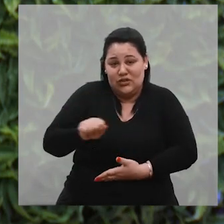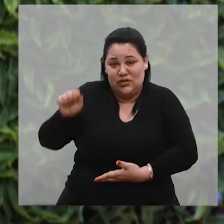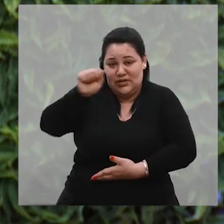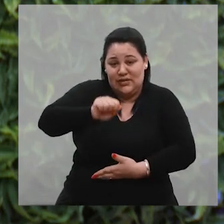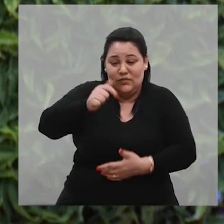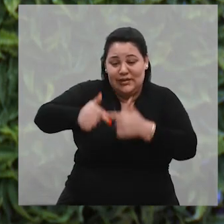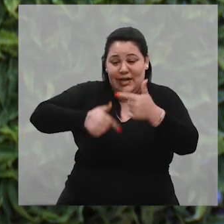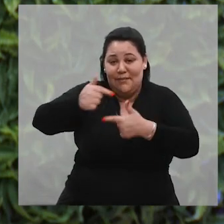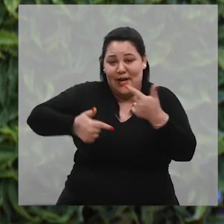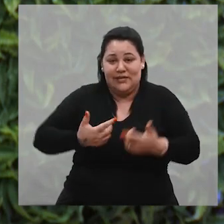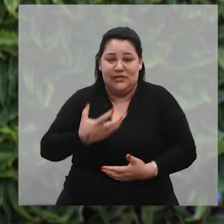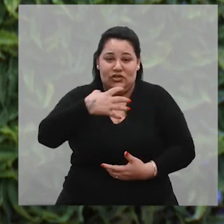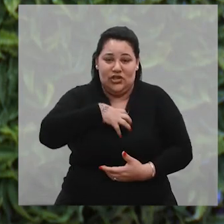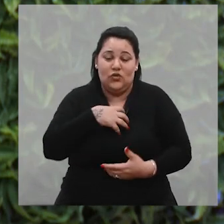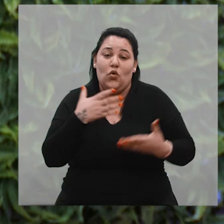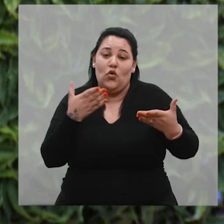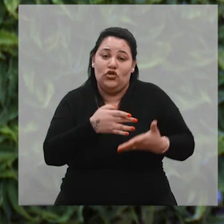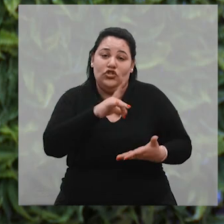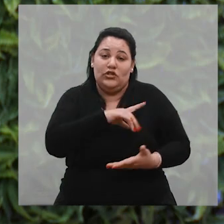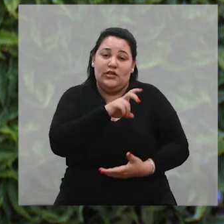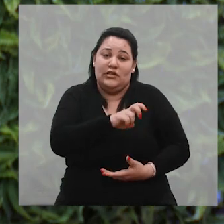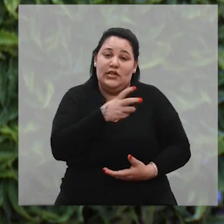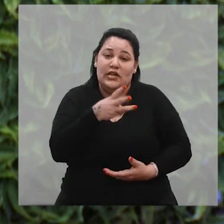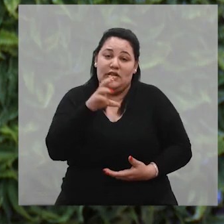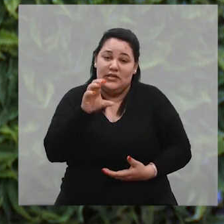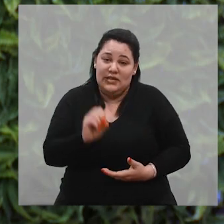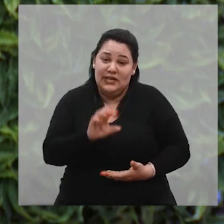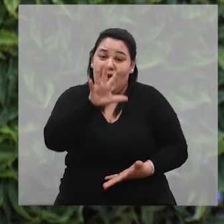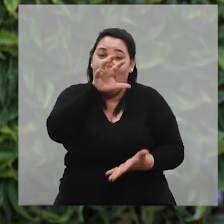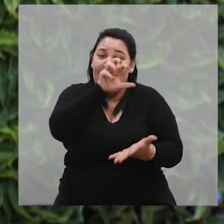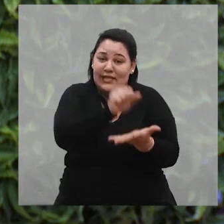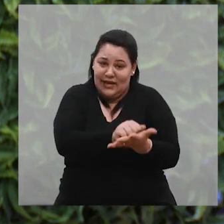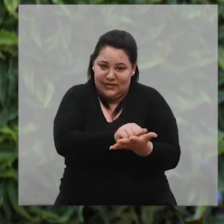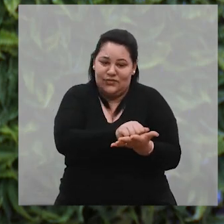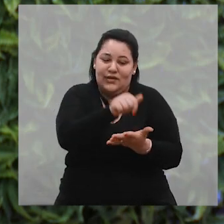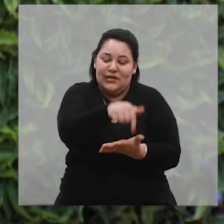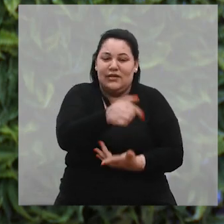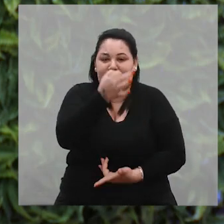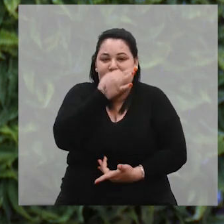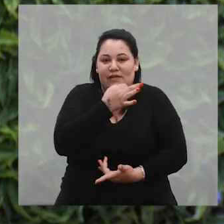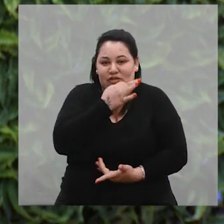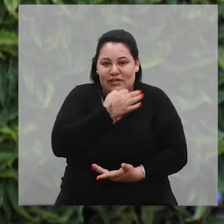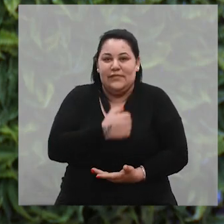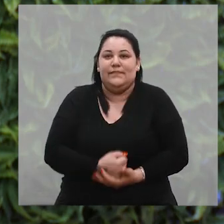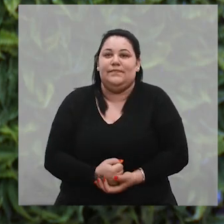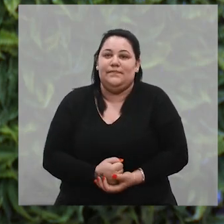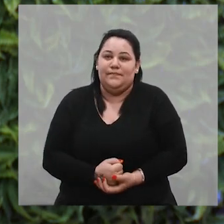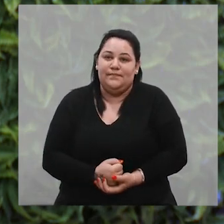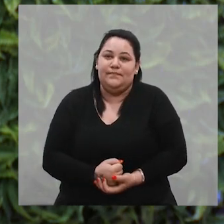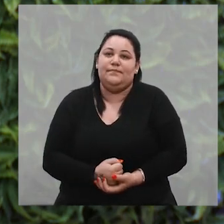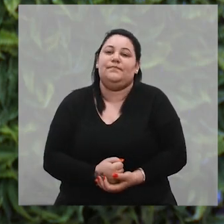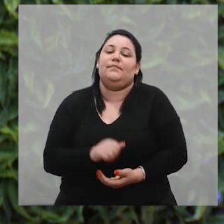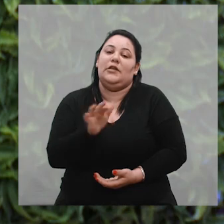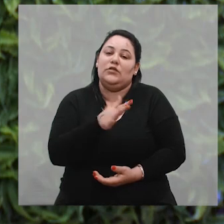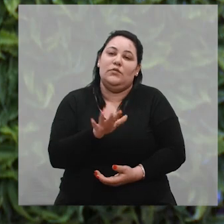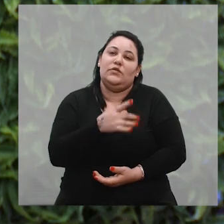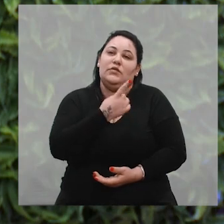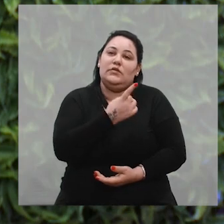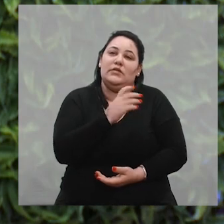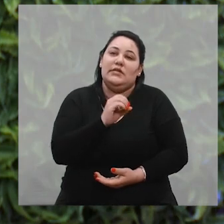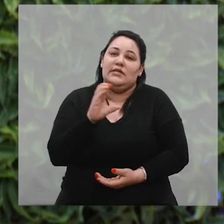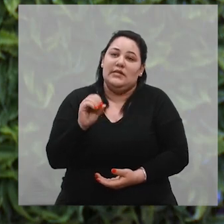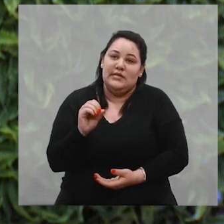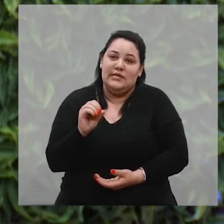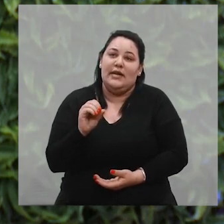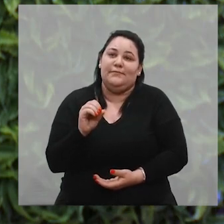atua nessa frente. Atualmente, nós temos 530 cadastros Caxias do Sul, Em Caxias. Uhum. sendo uma média de 100